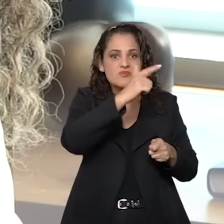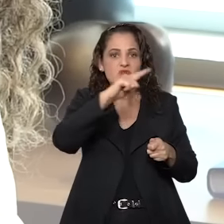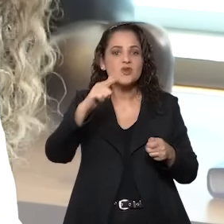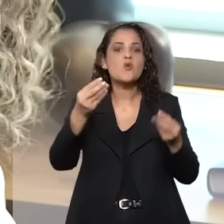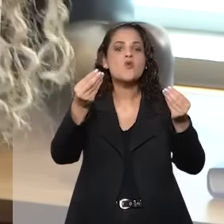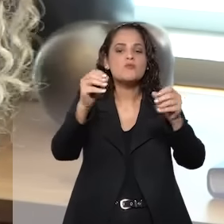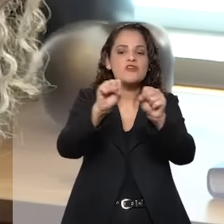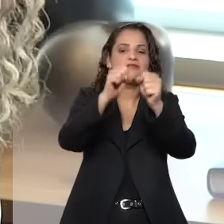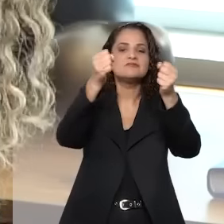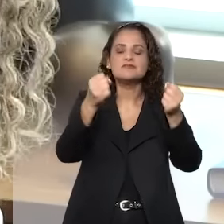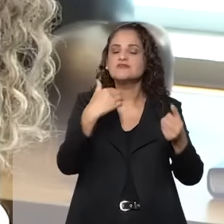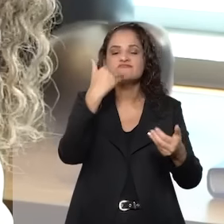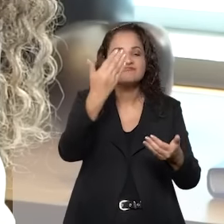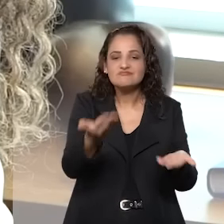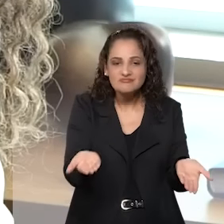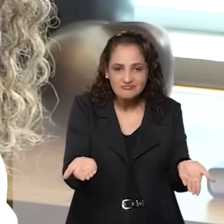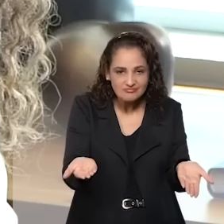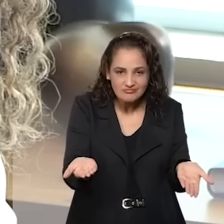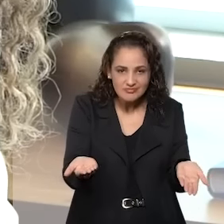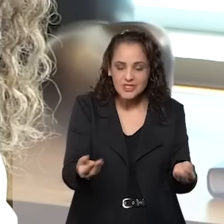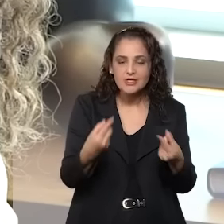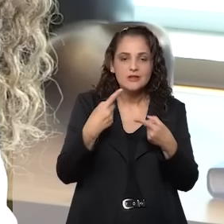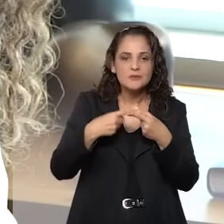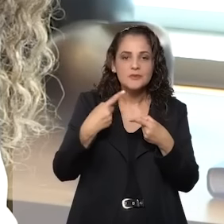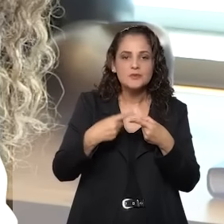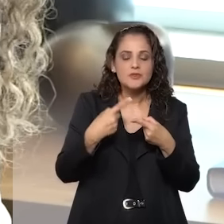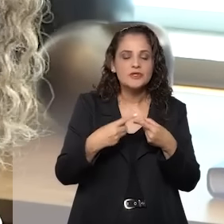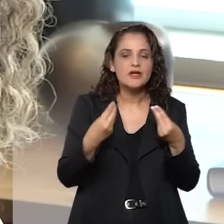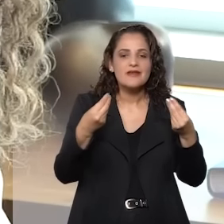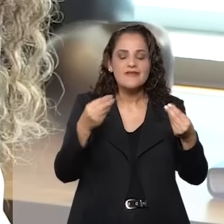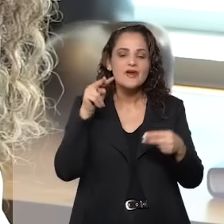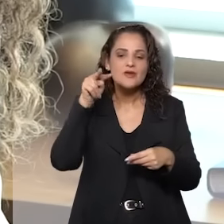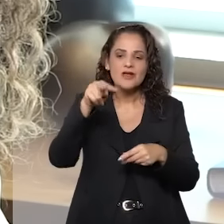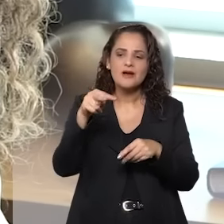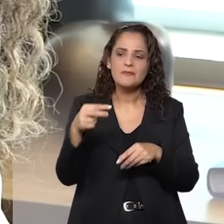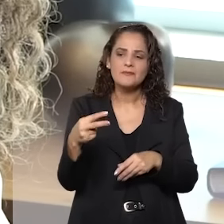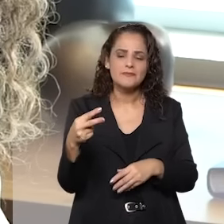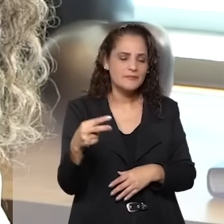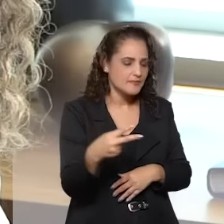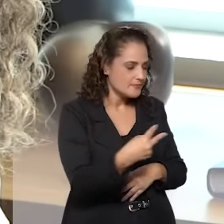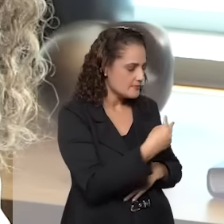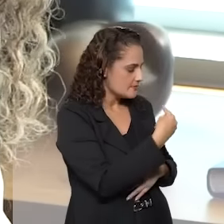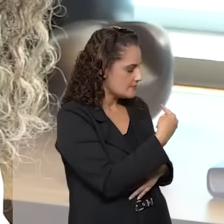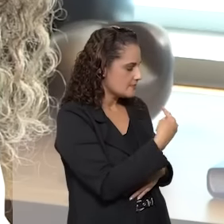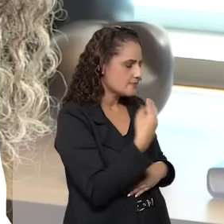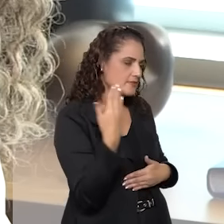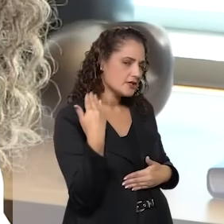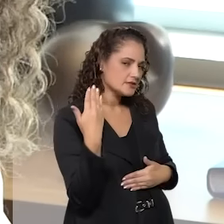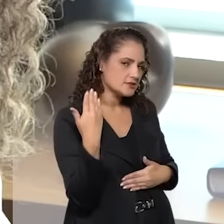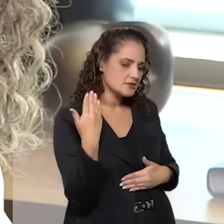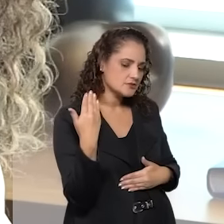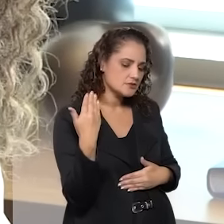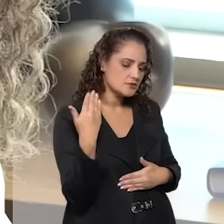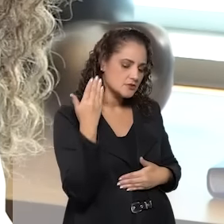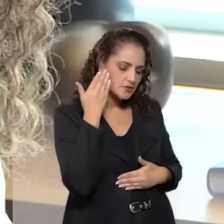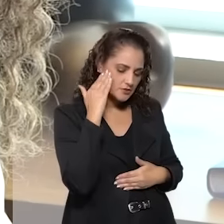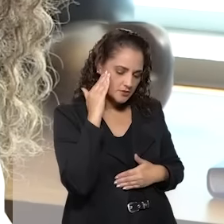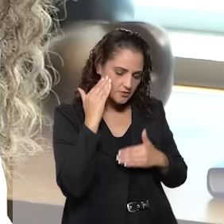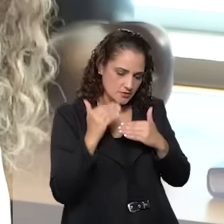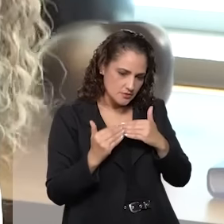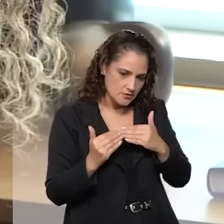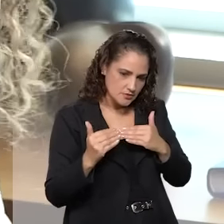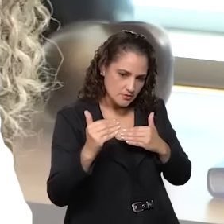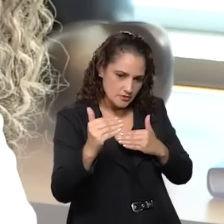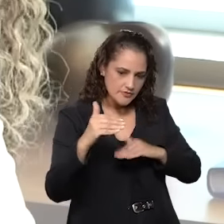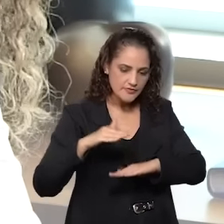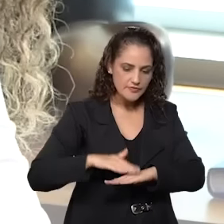desconstrução então não tem como a gente eh olhar não olhar pro passado pra gente entender o que a gente faz daqui para frente então a gente precisa olhar